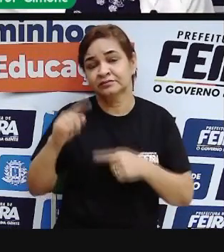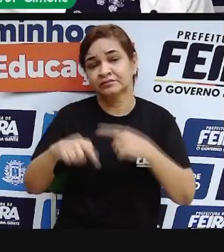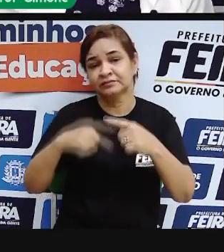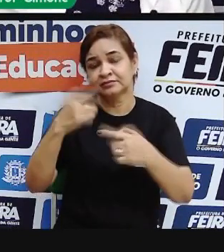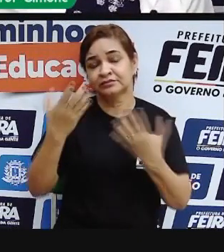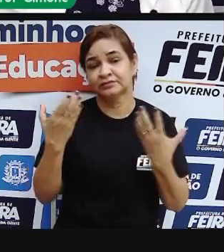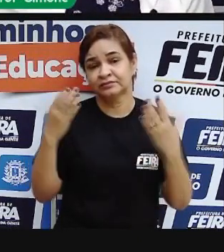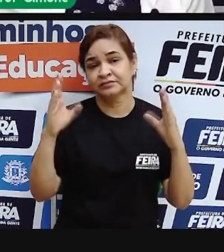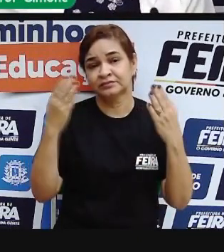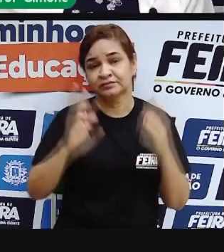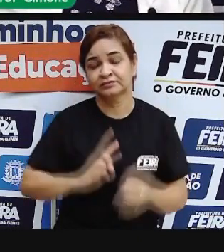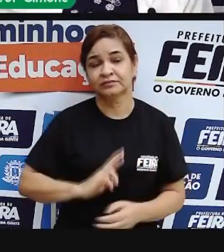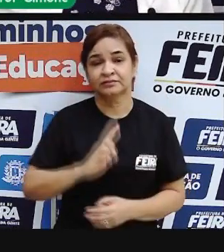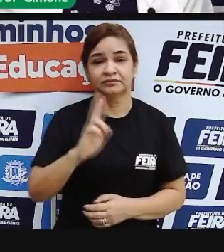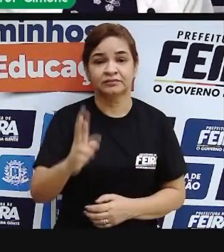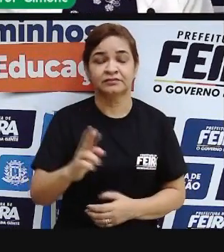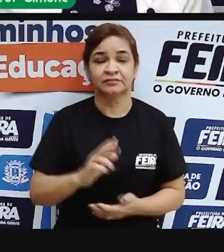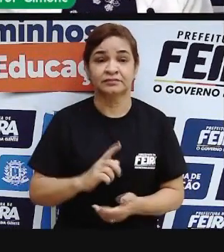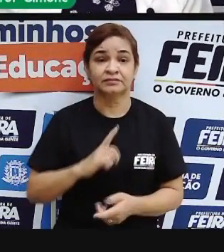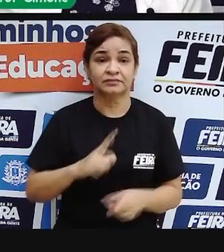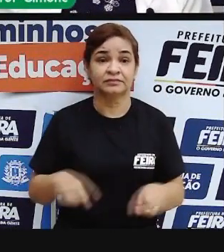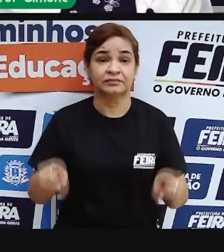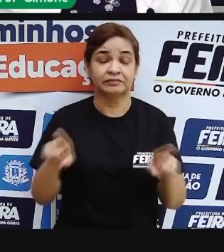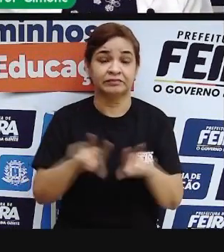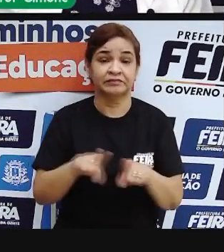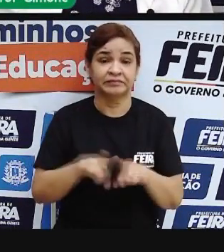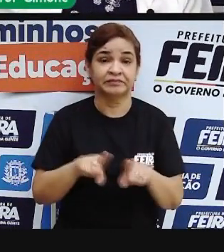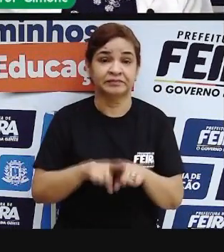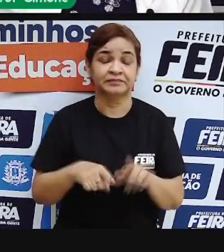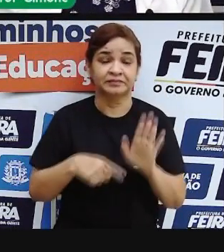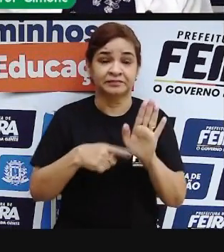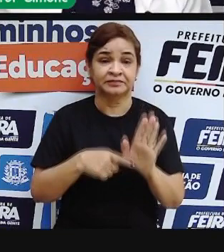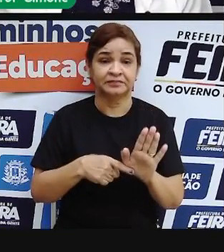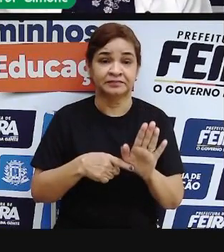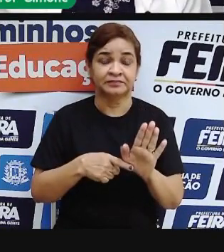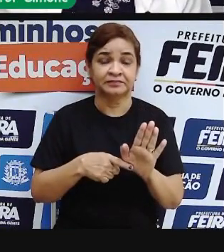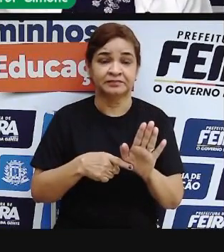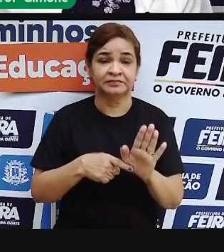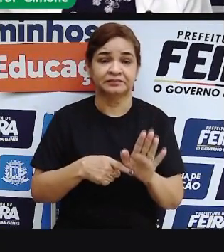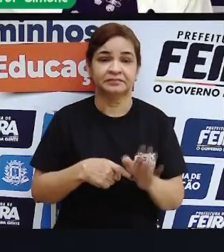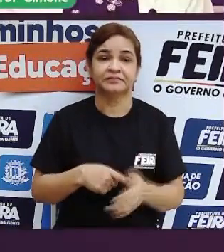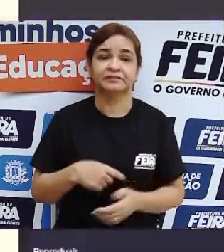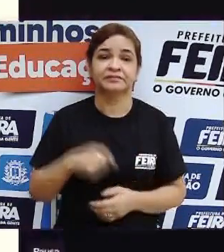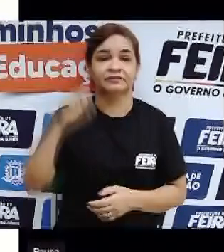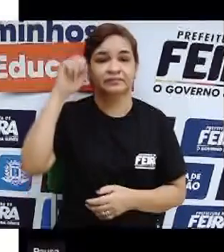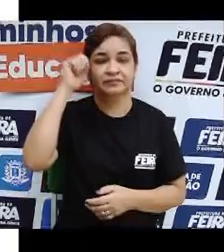festas religiosas que têm também influências africanas e indígenas.